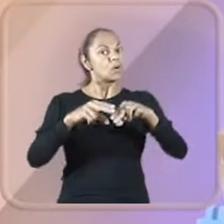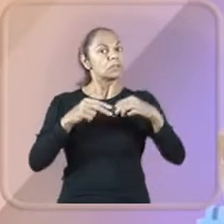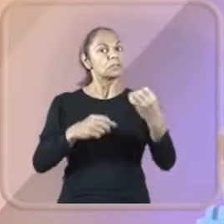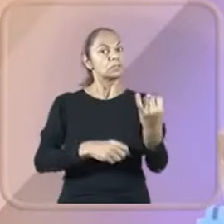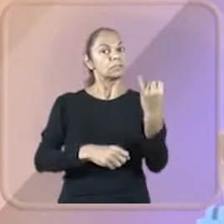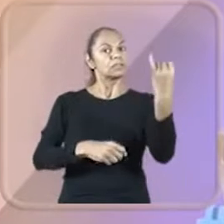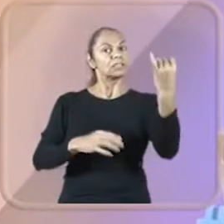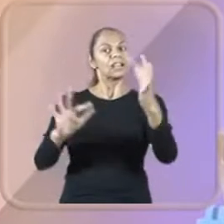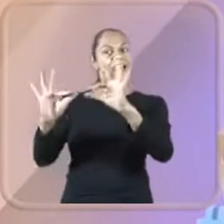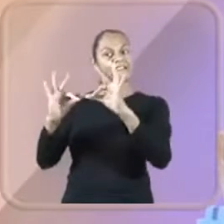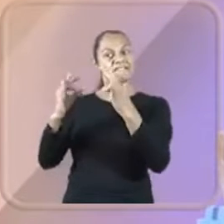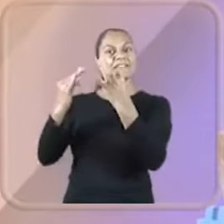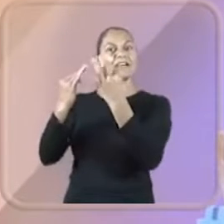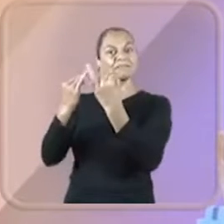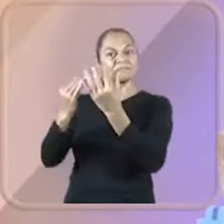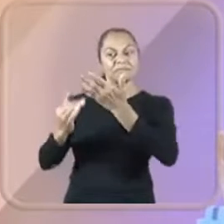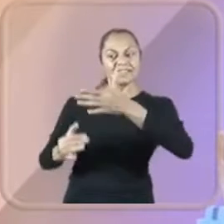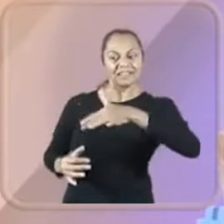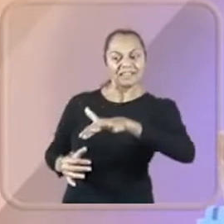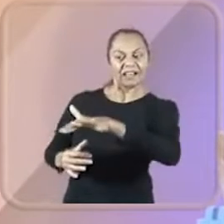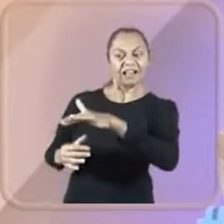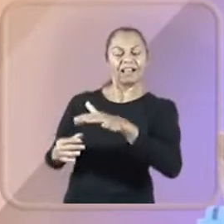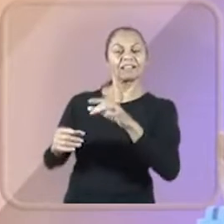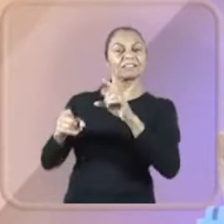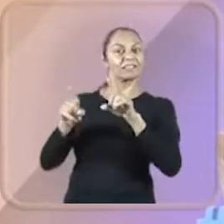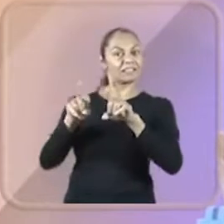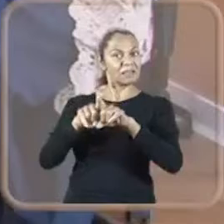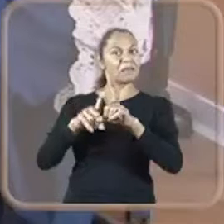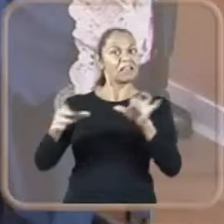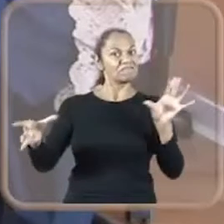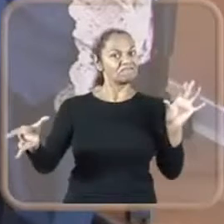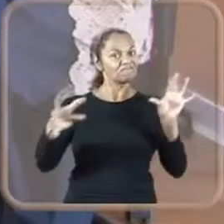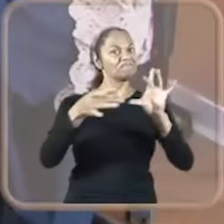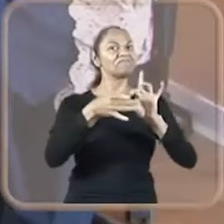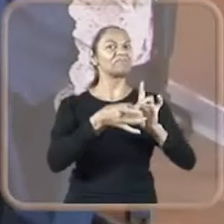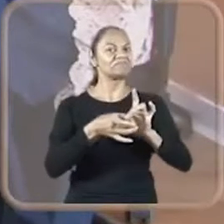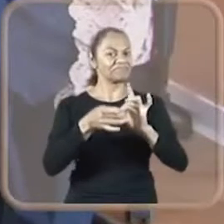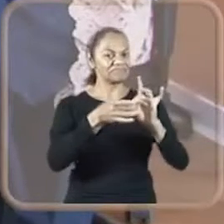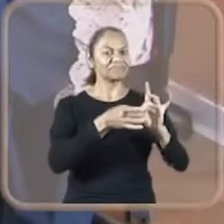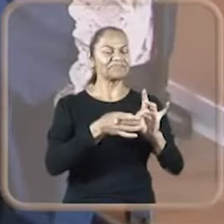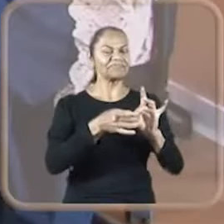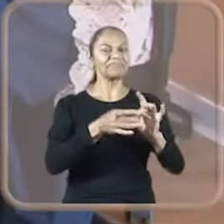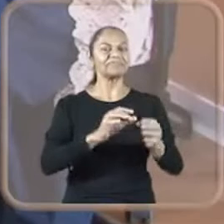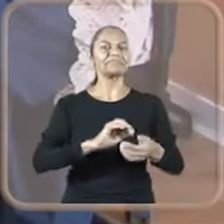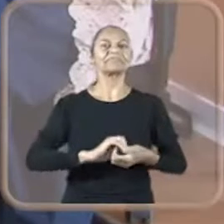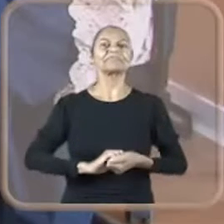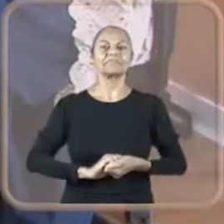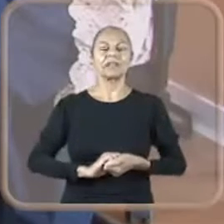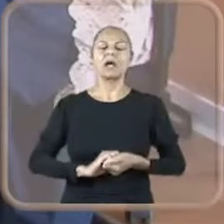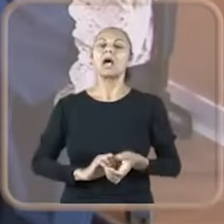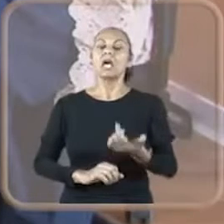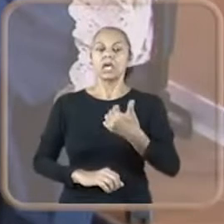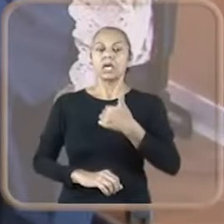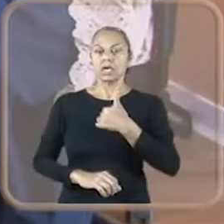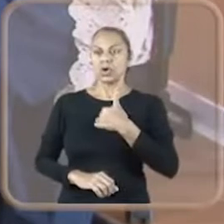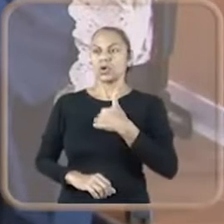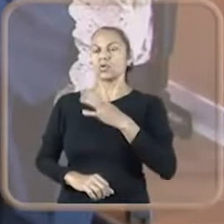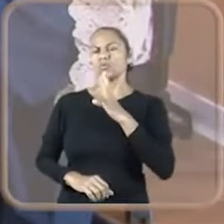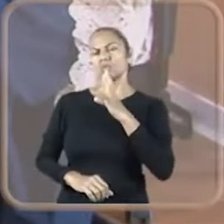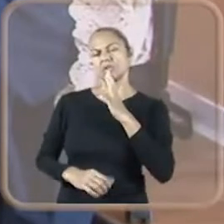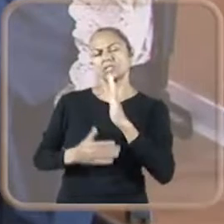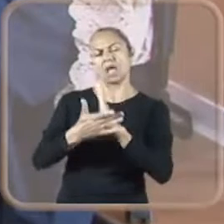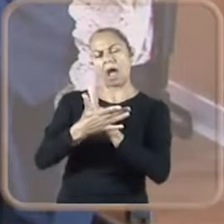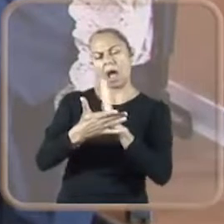né, uma atenção mais específica para as nossas crianças menores também. Bacana, eu conheço um pouco do trabalho das práticas de